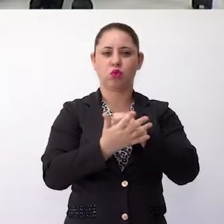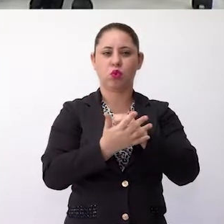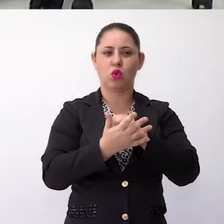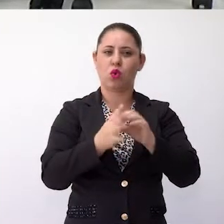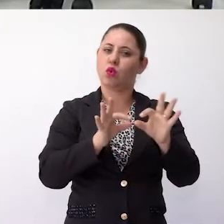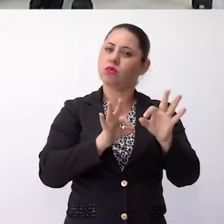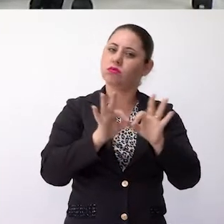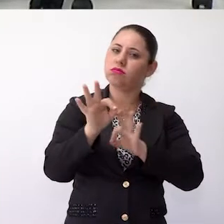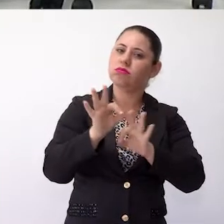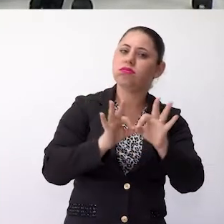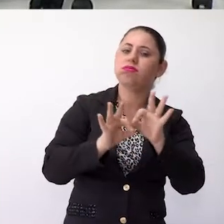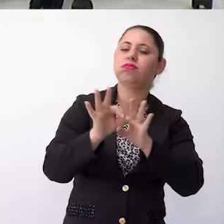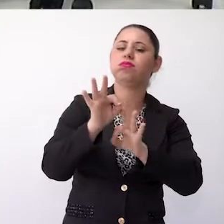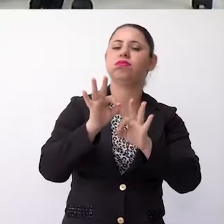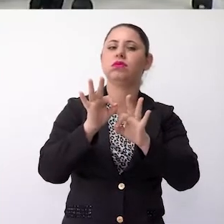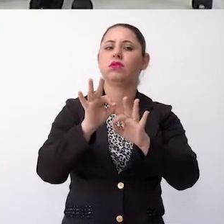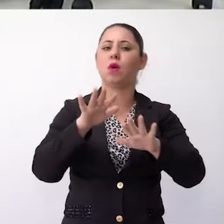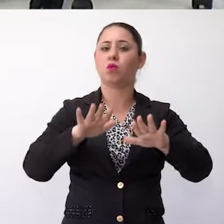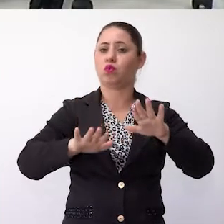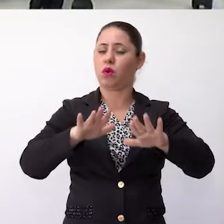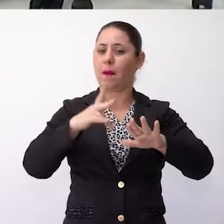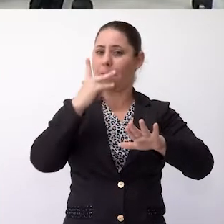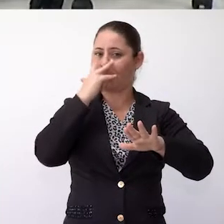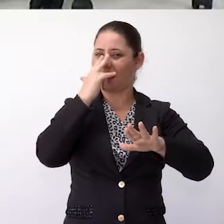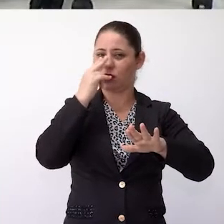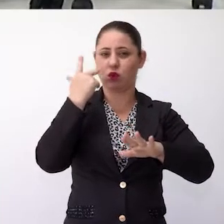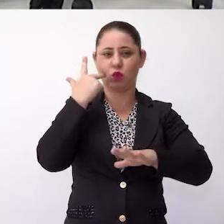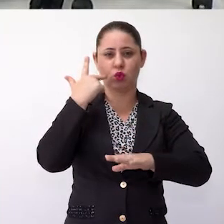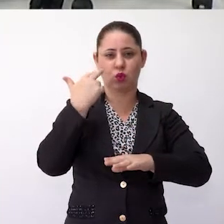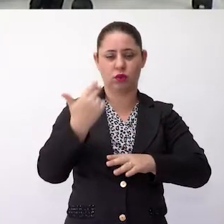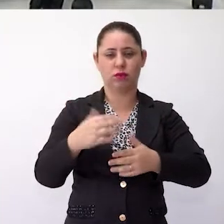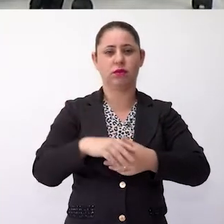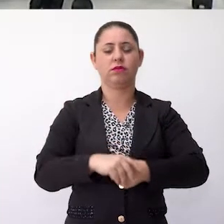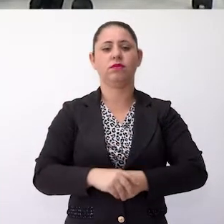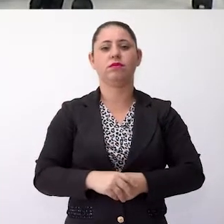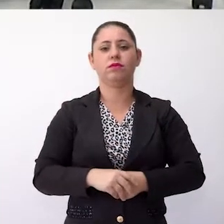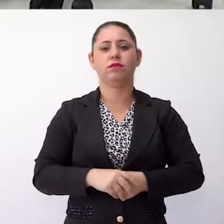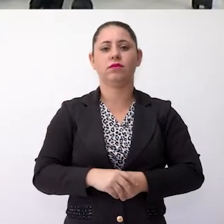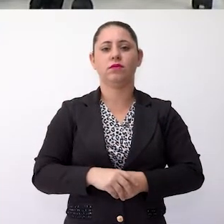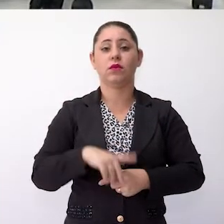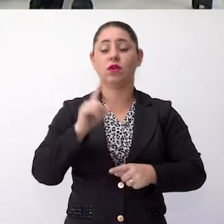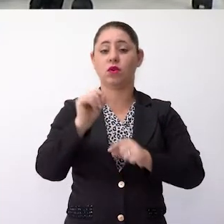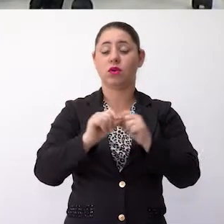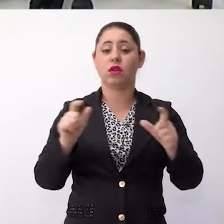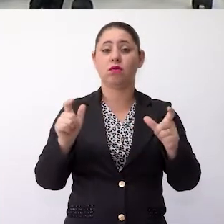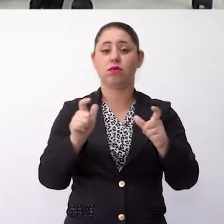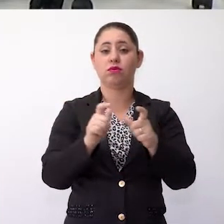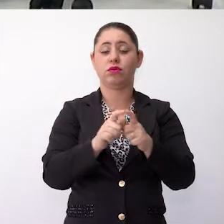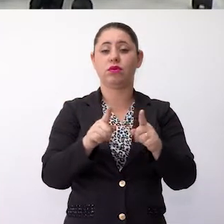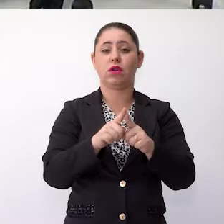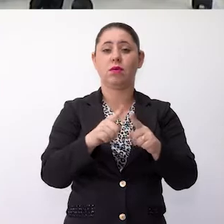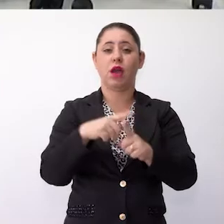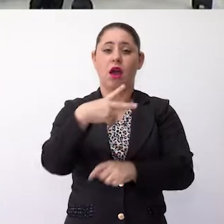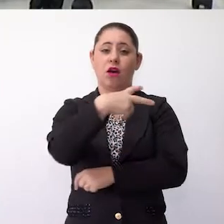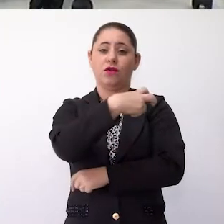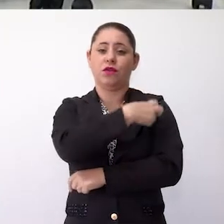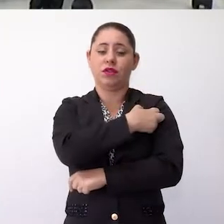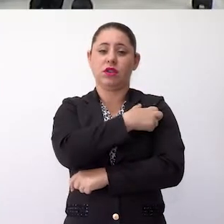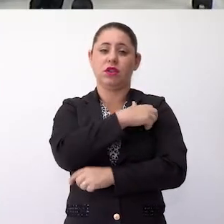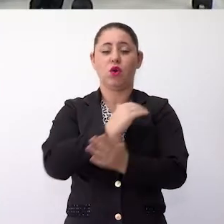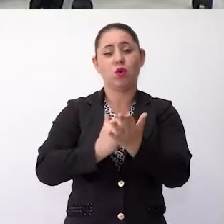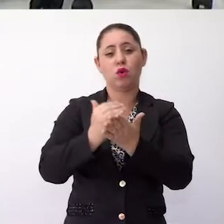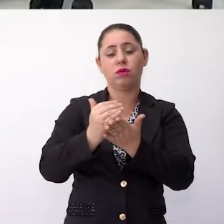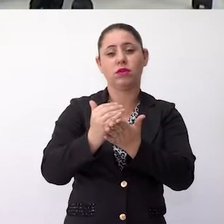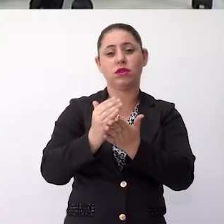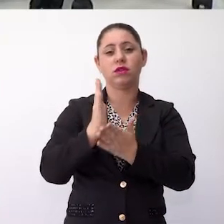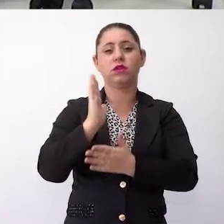mas está dentro da estabilidade normal. Esperamos que isso liquida o mais rápido possível com a vacina que está já